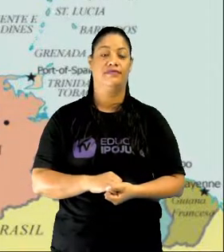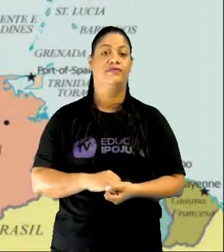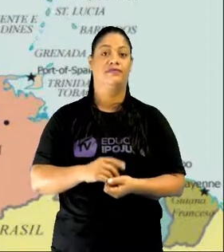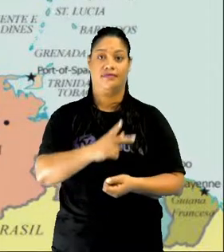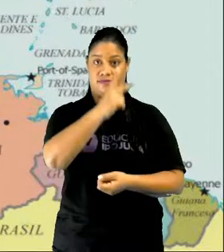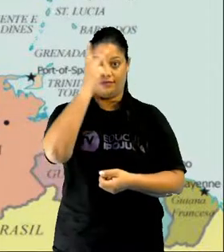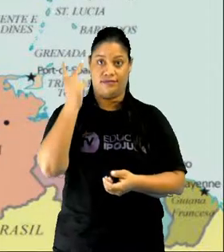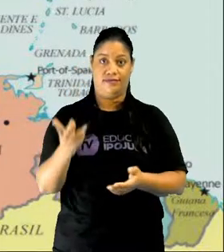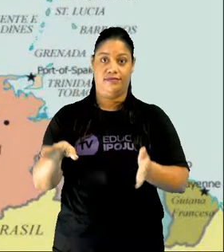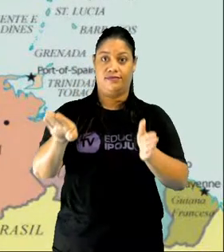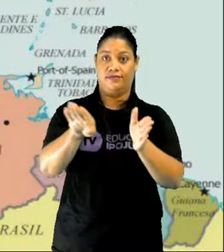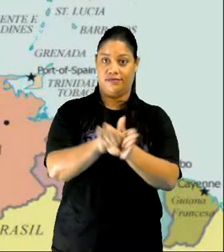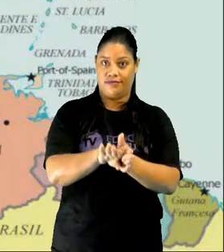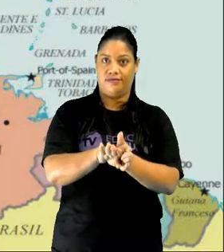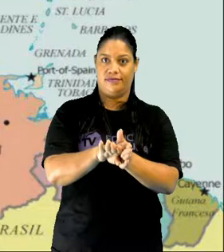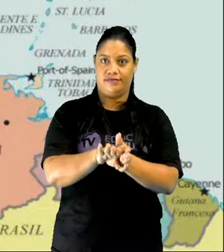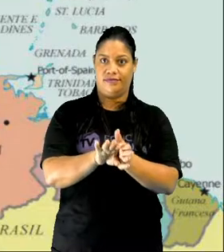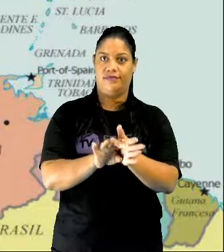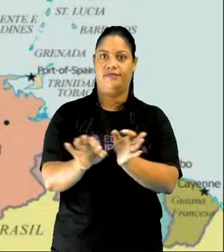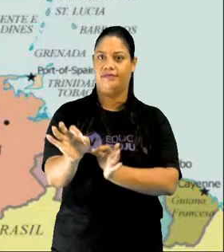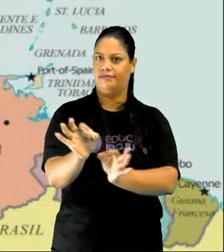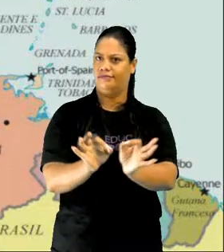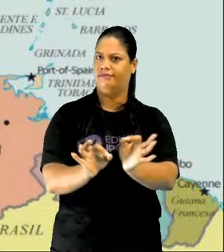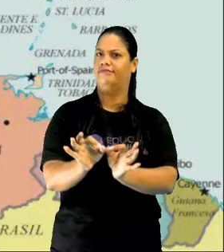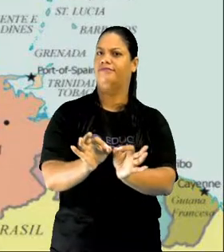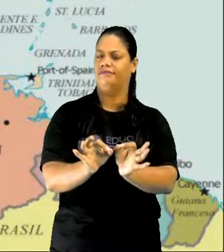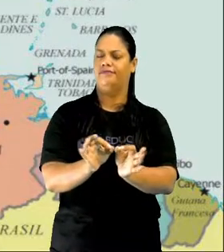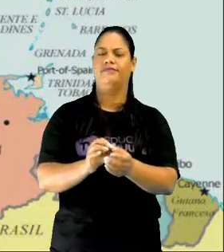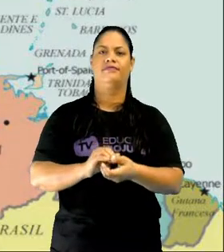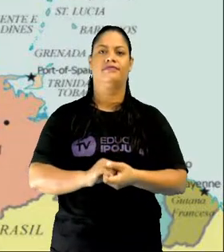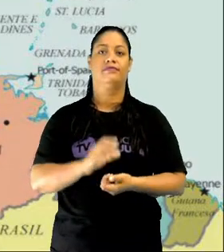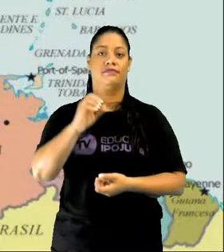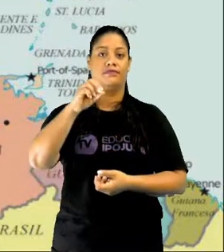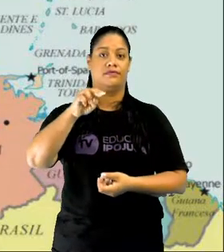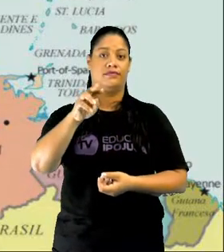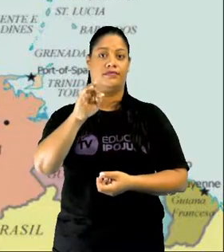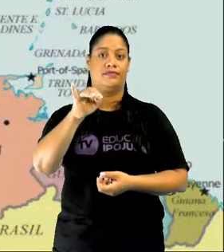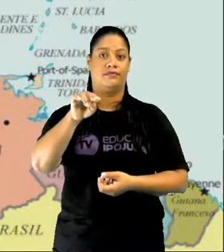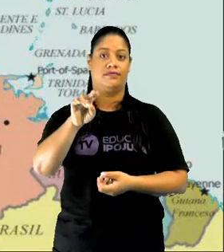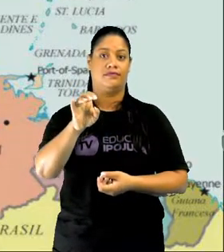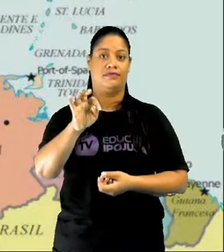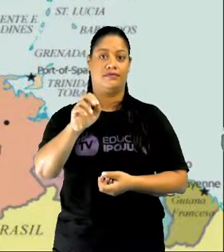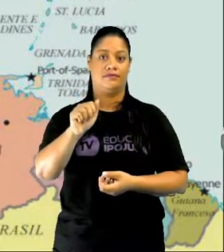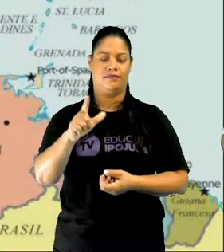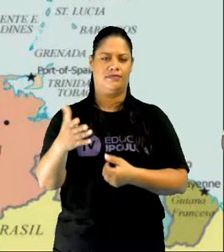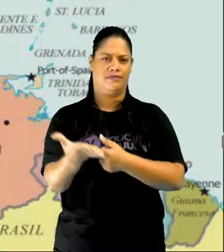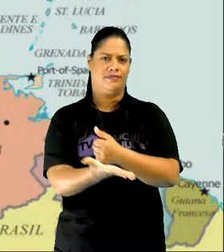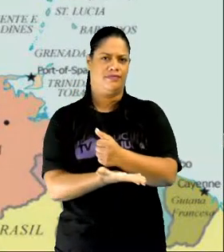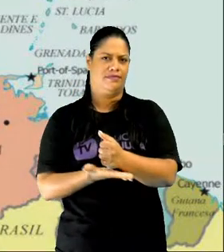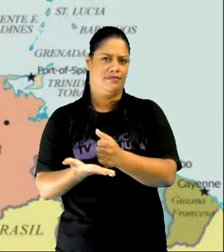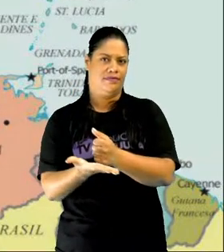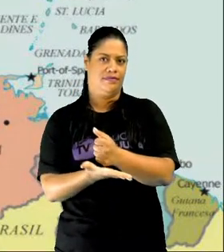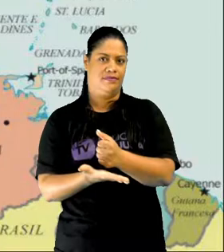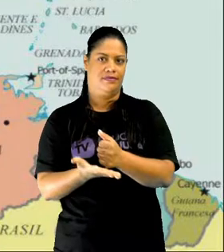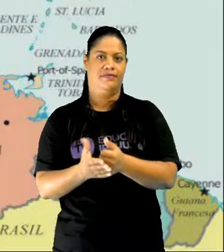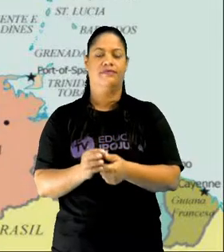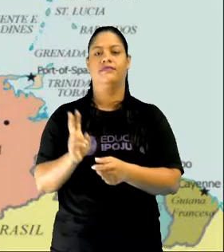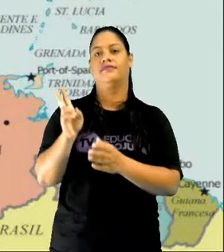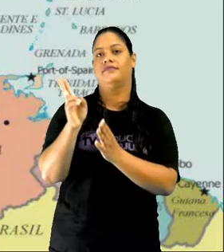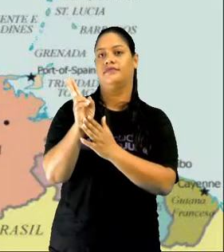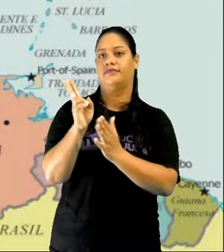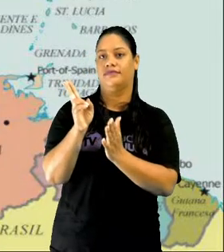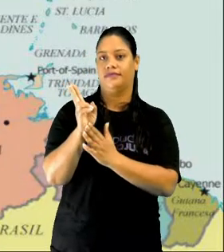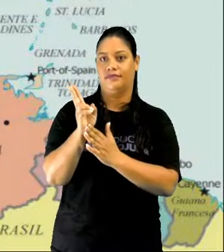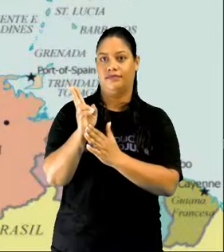colonizadores, ok? Na parte continental, a gente tem uma mistura basicamente dos